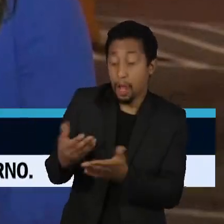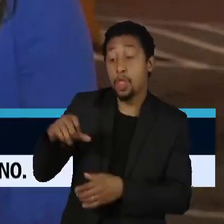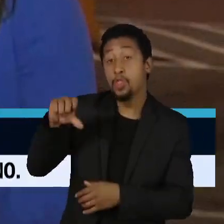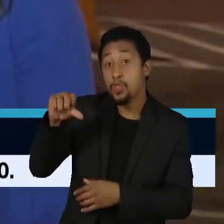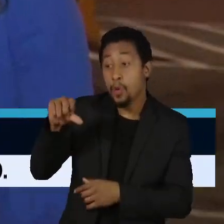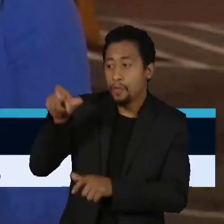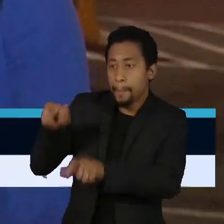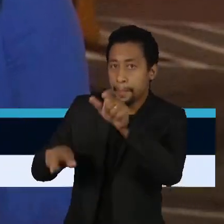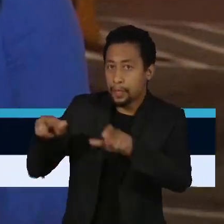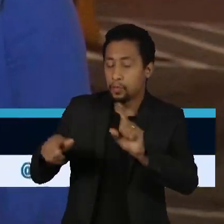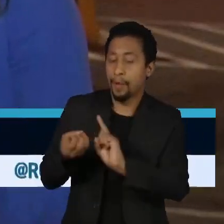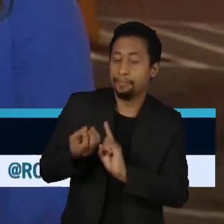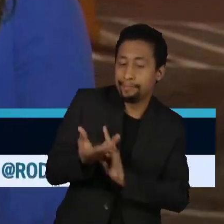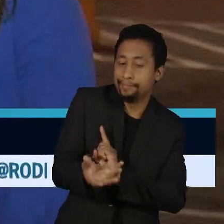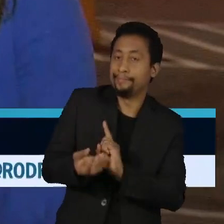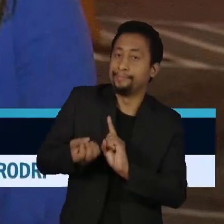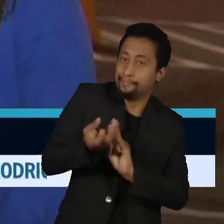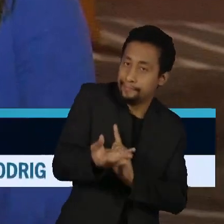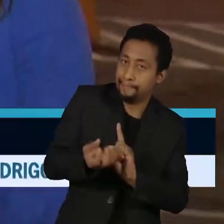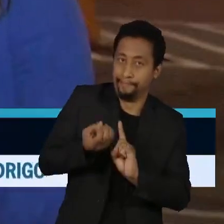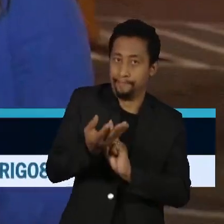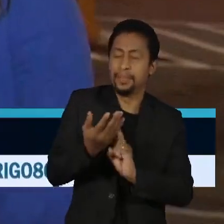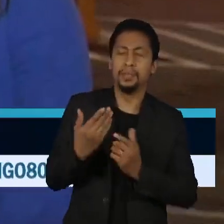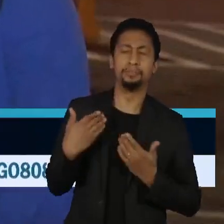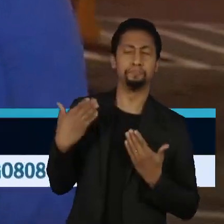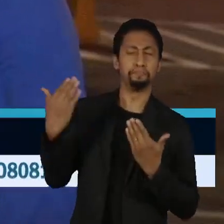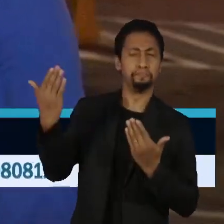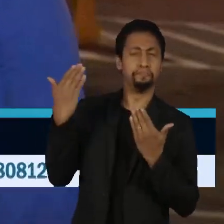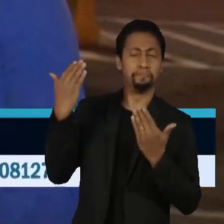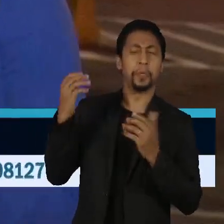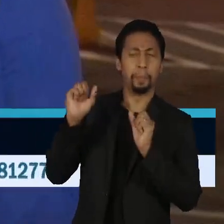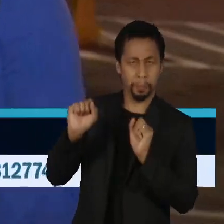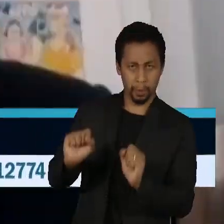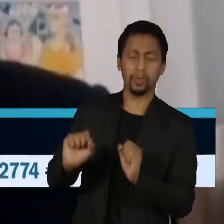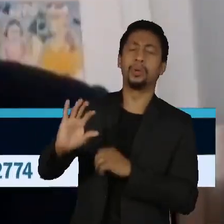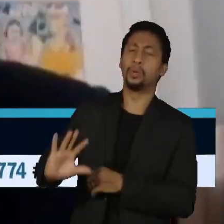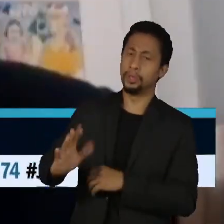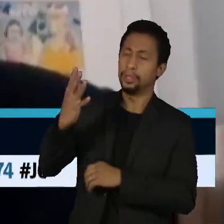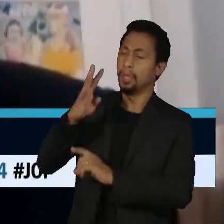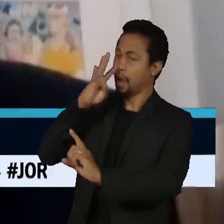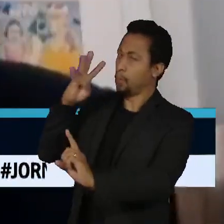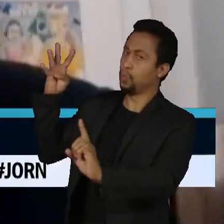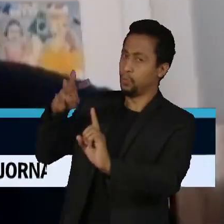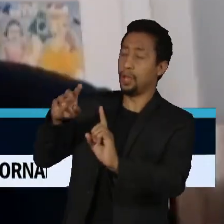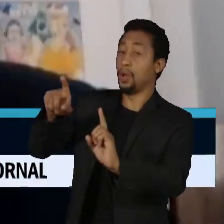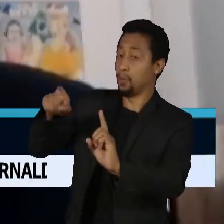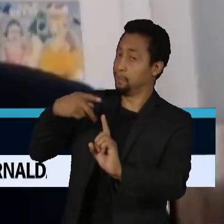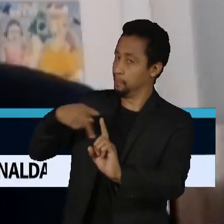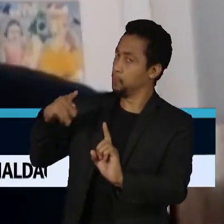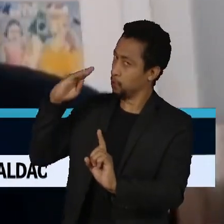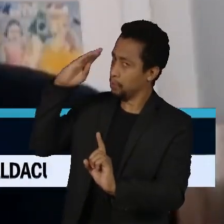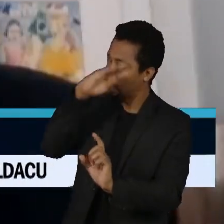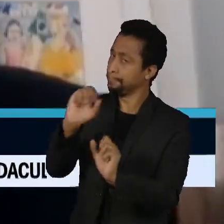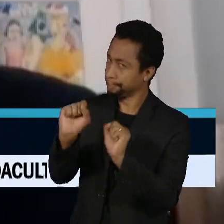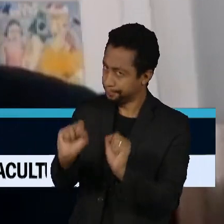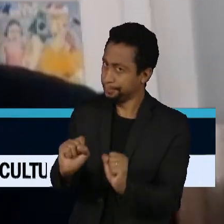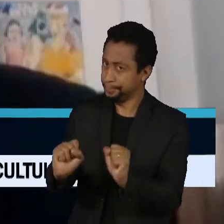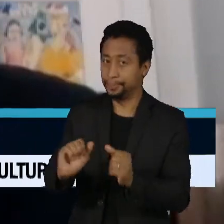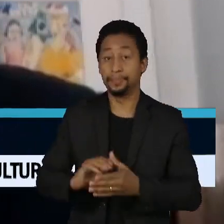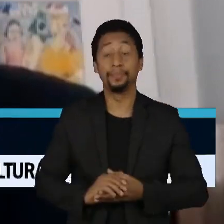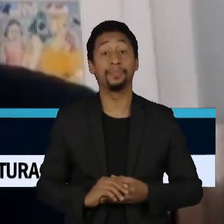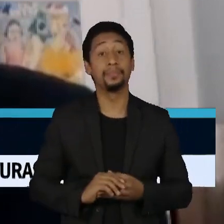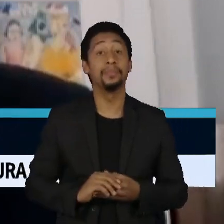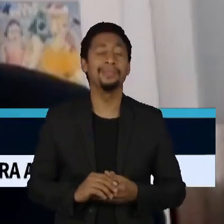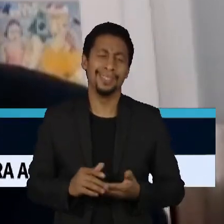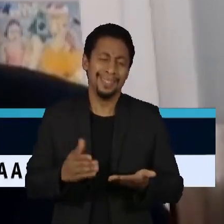agentes trabalham com um possível indiciamento do próprio ex-presidente. Não há a menor dúvida do envolvimento dessa